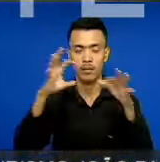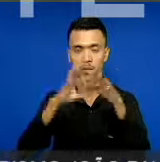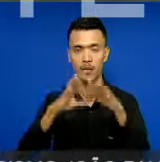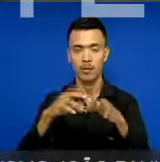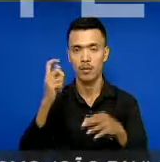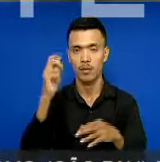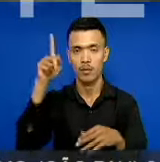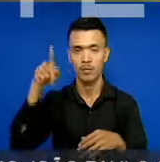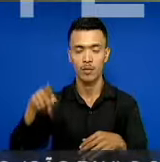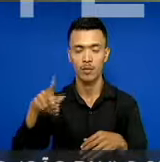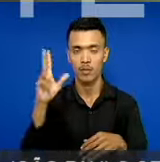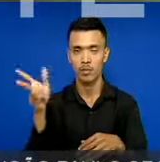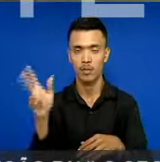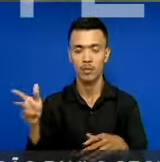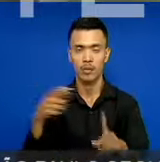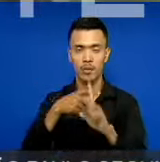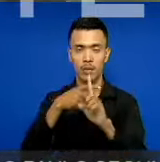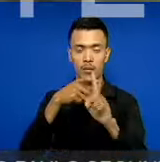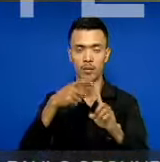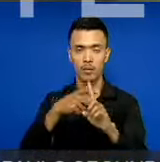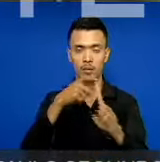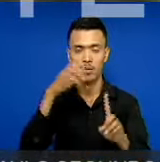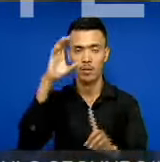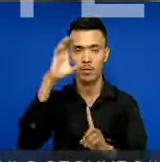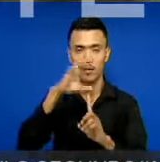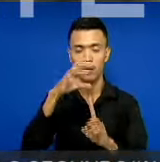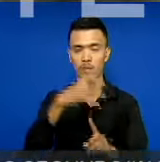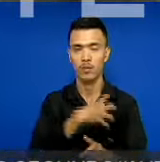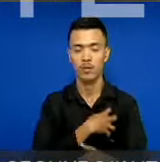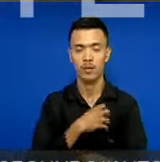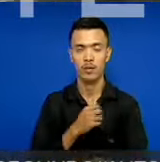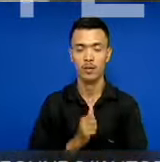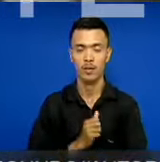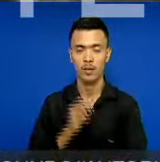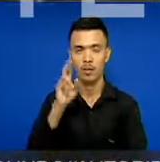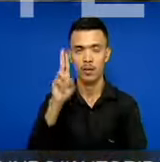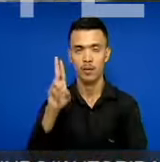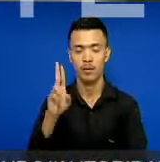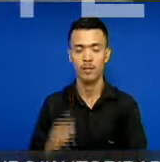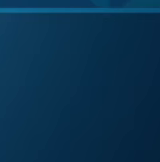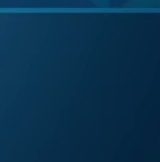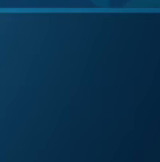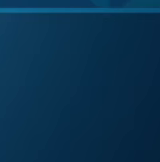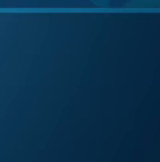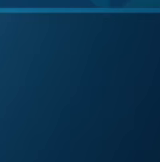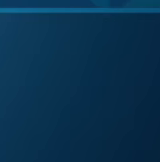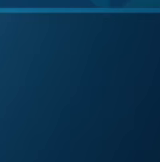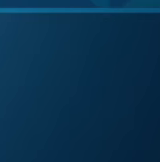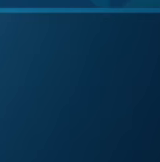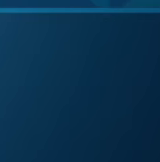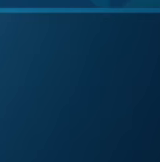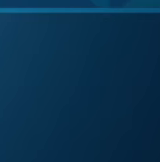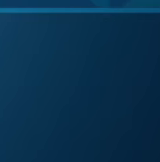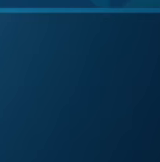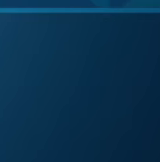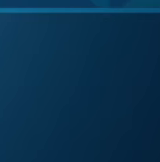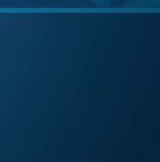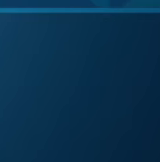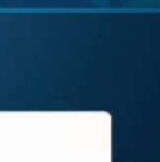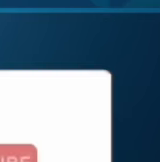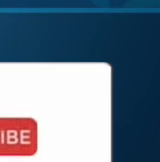na Entornulo e a comando Polícia Município Alheu. Rússi Alheu Tomé Fernandes, RTTL. Atuhetan